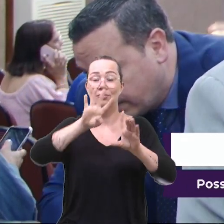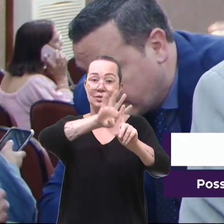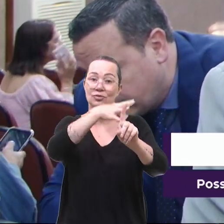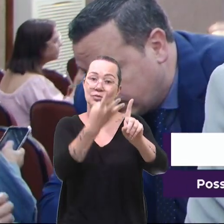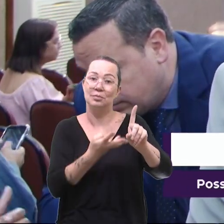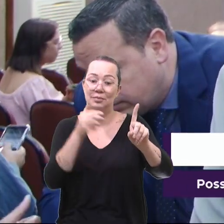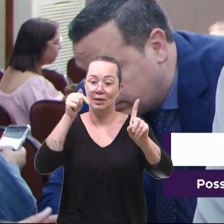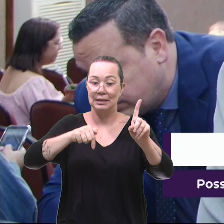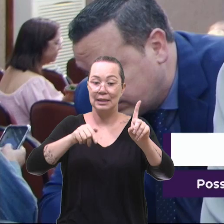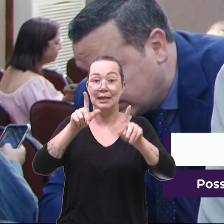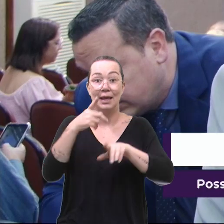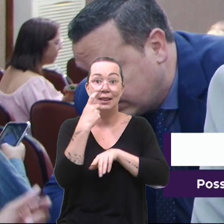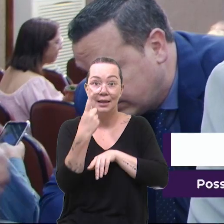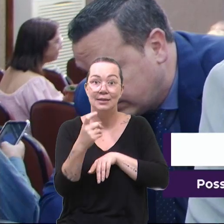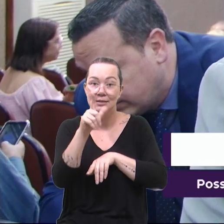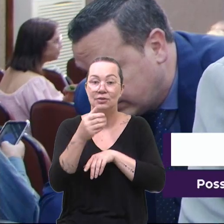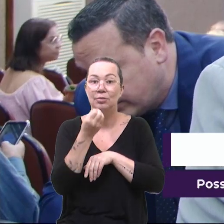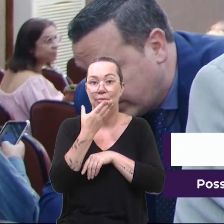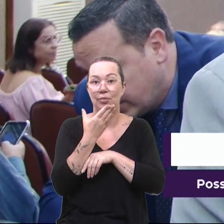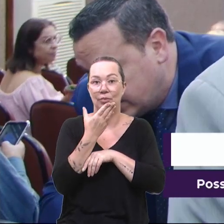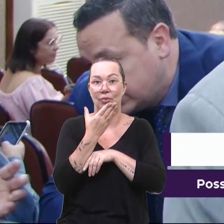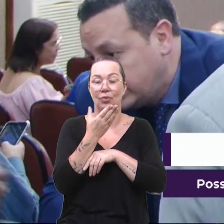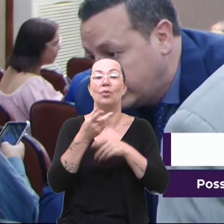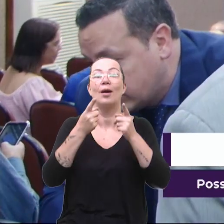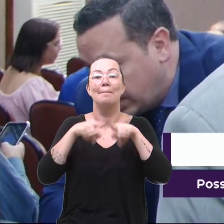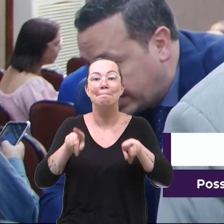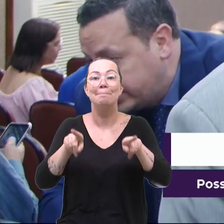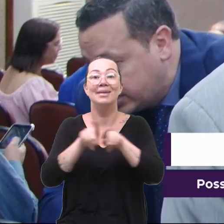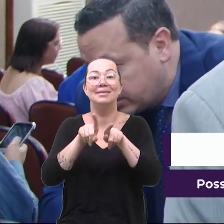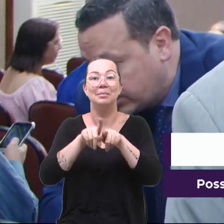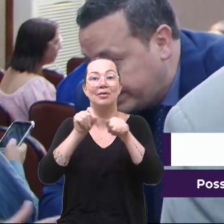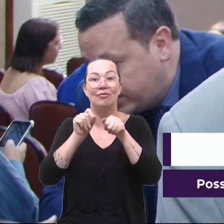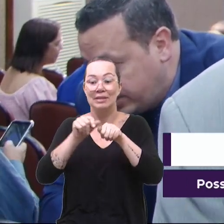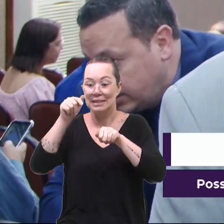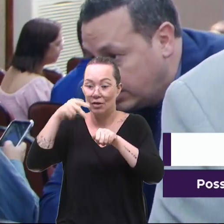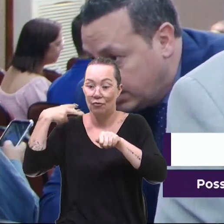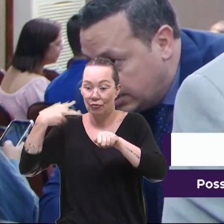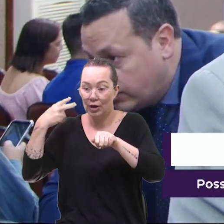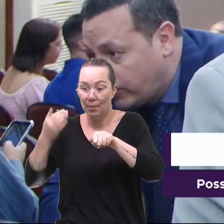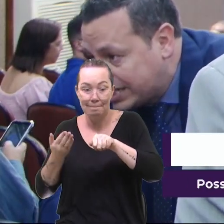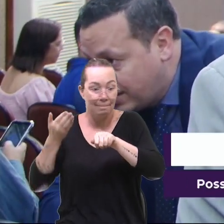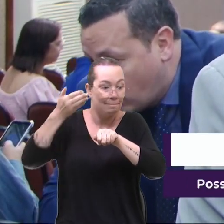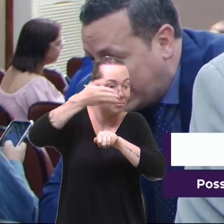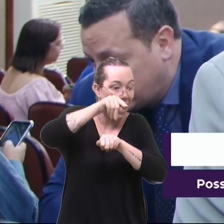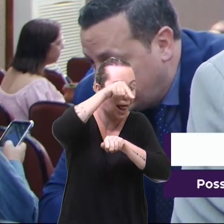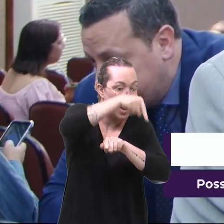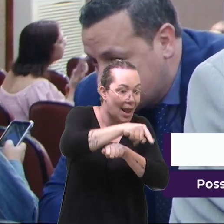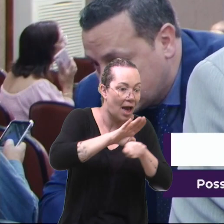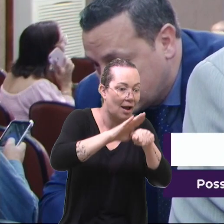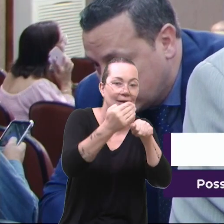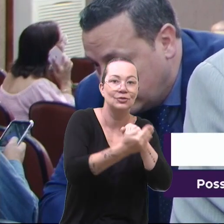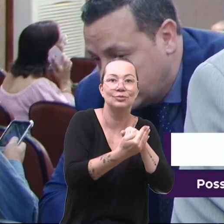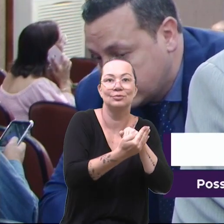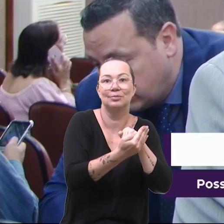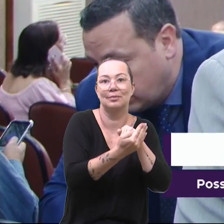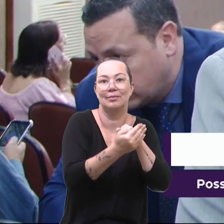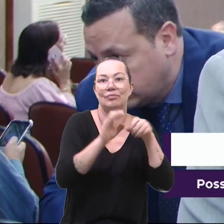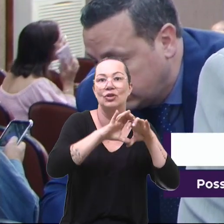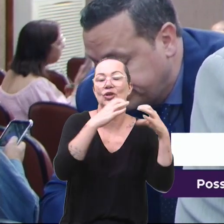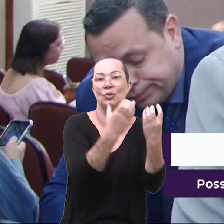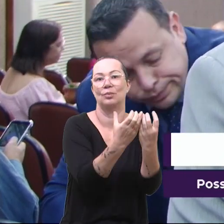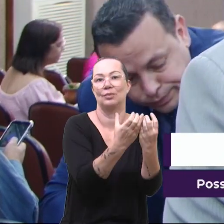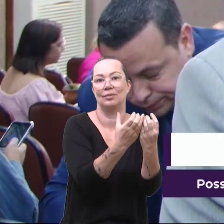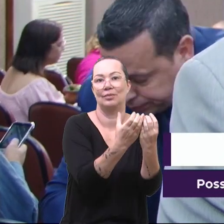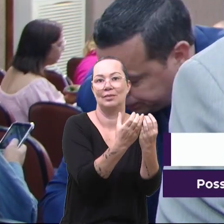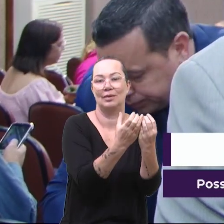na casa são interessantes, são boas, mas levar a Casa do Povo lá na comunidade. Então acho que isso, o futuro precisa